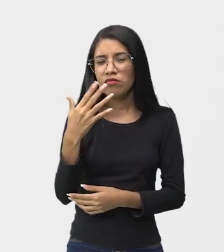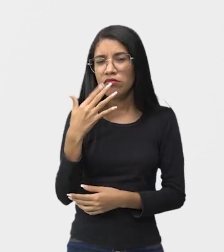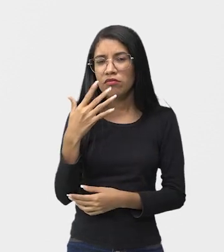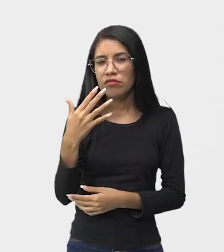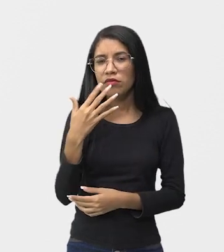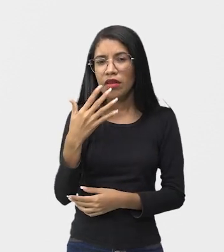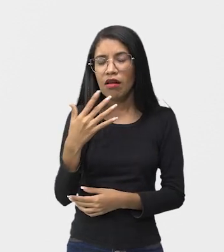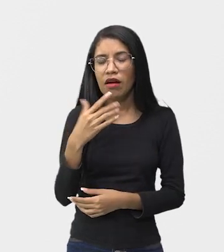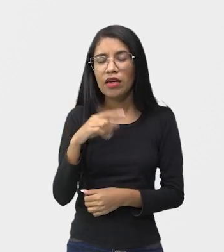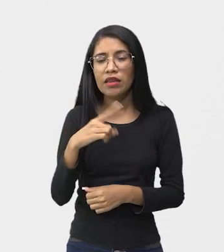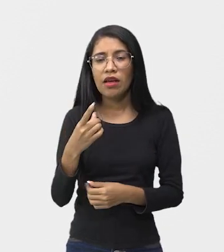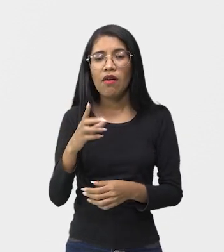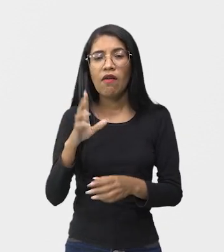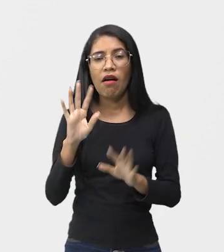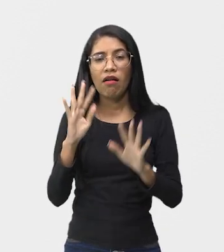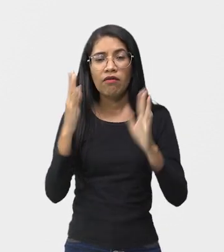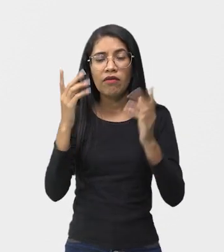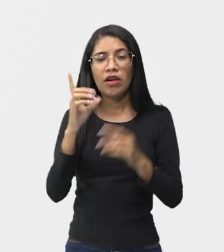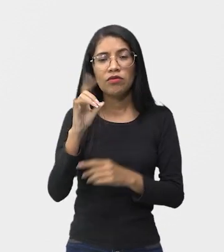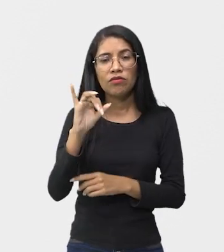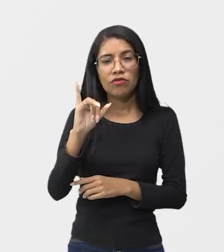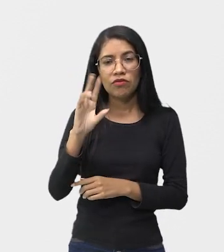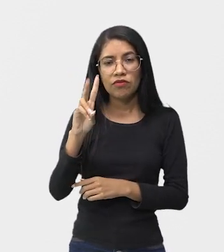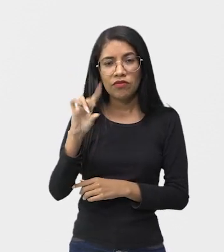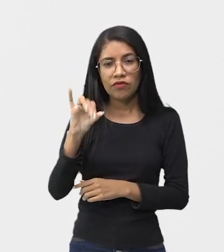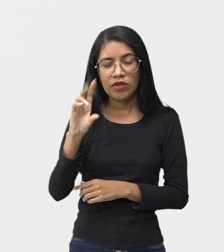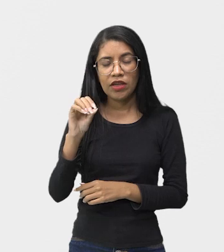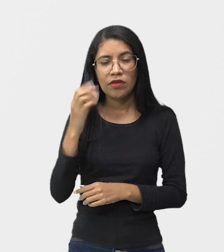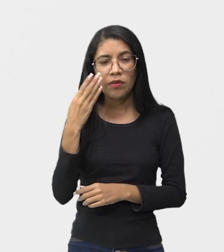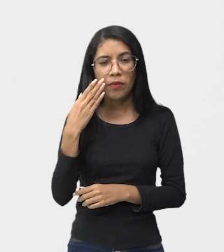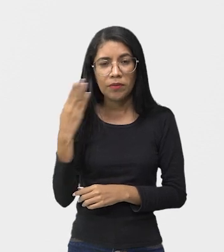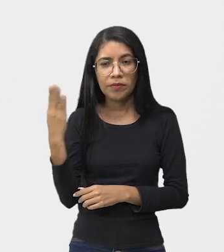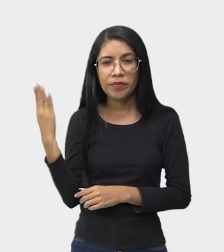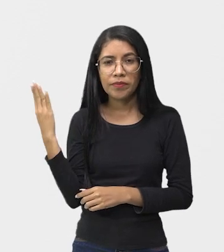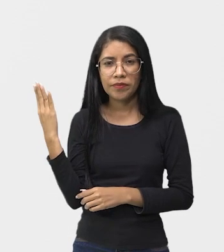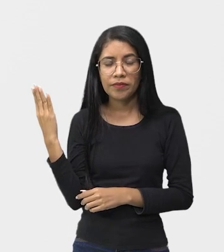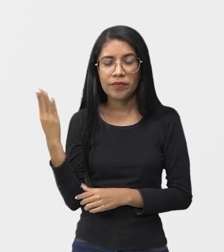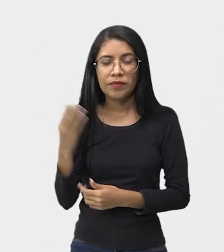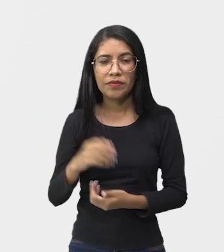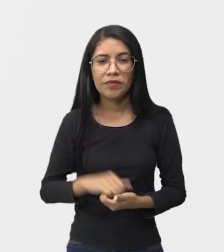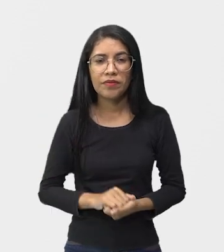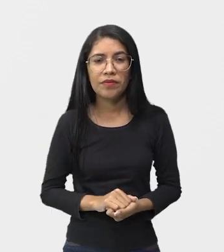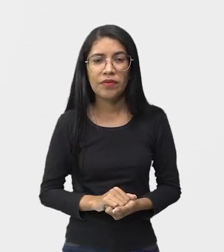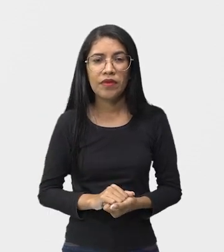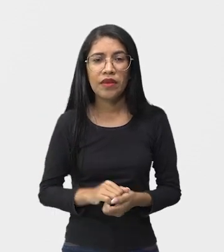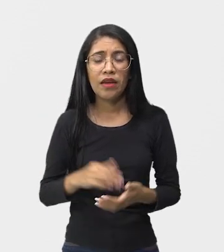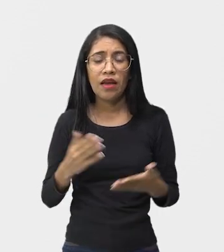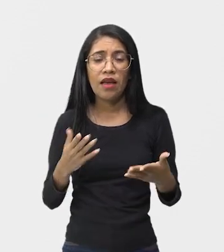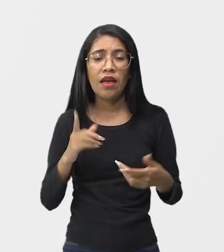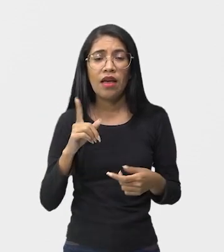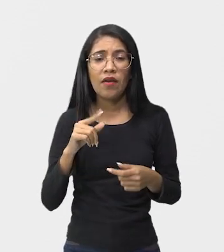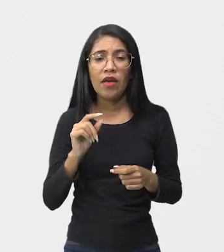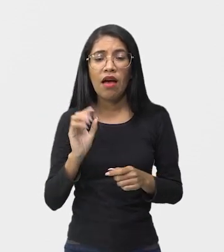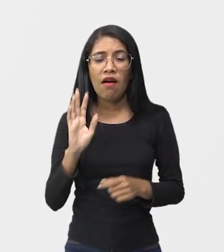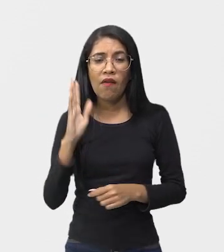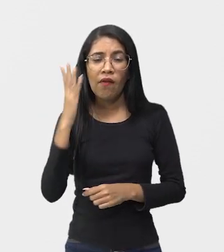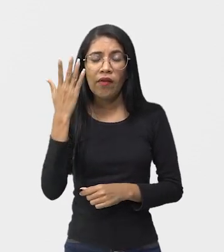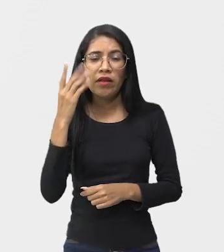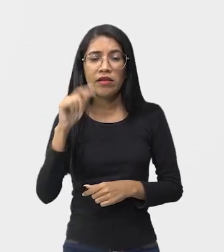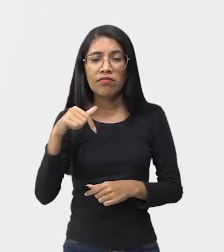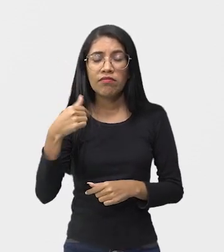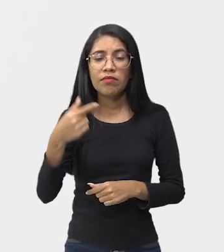coloridas. Então, a Festa do Divino tem como símbolo a imagem que nós vamos ver, tá? Então, justamente ela